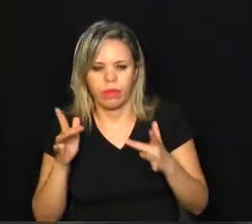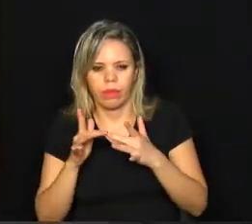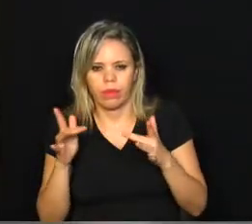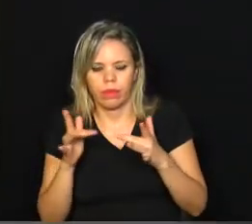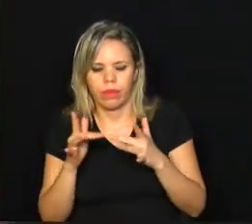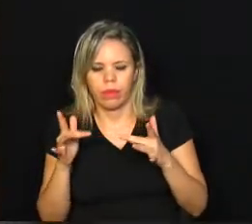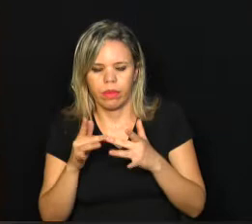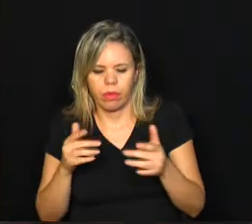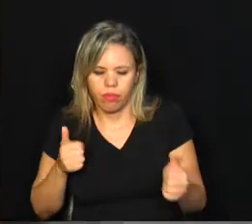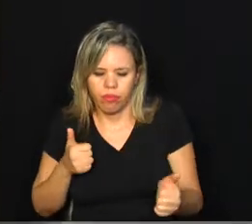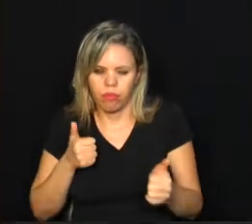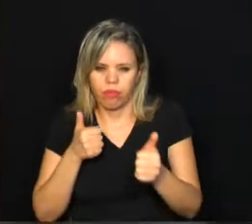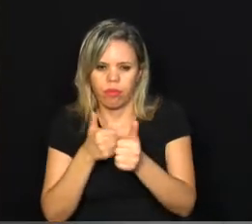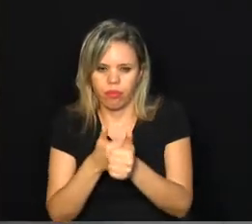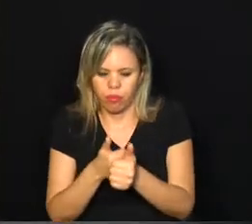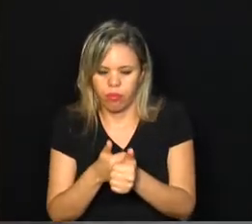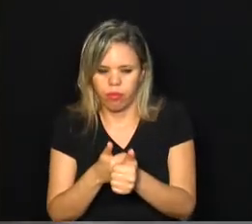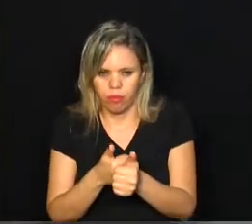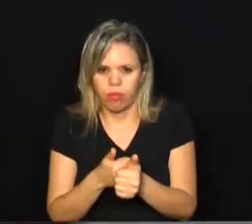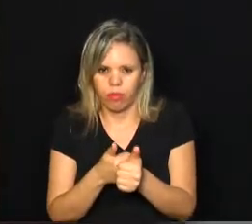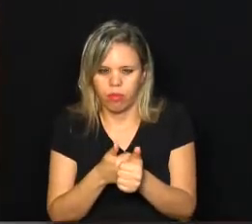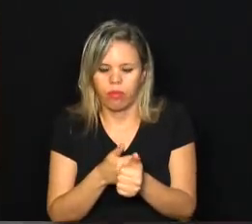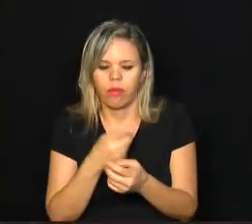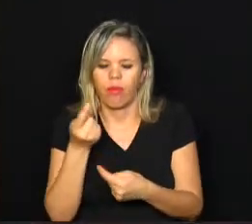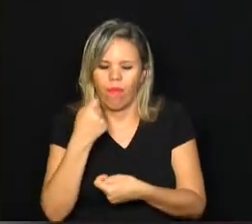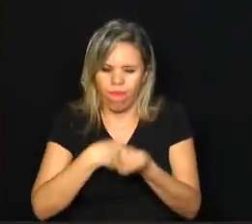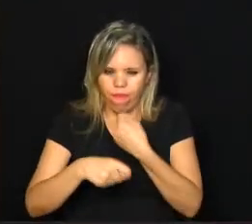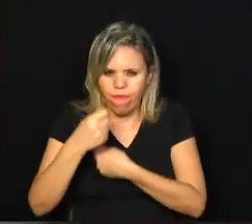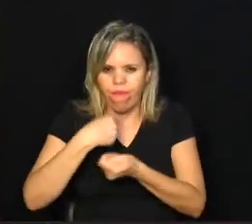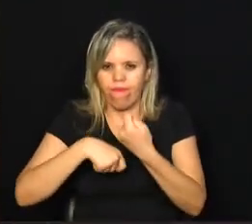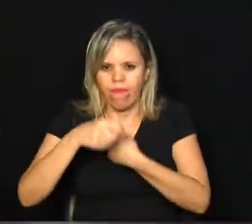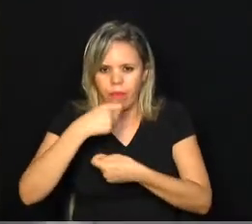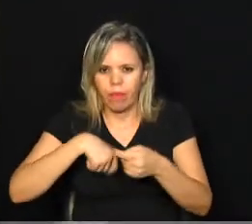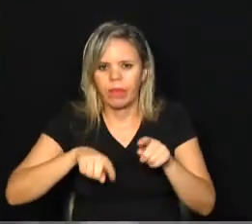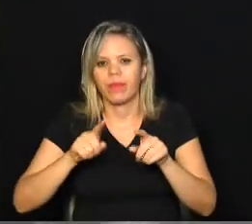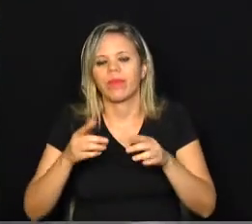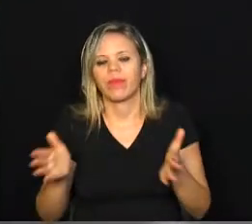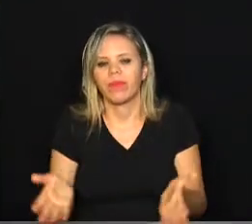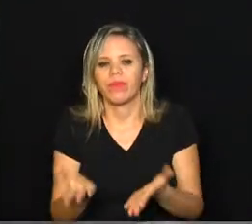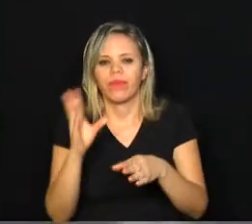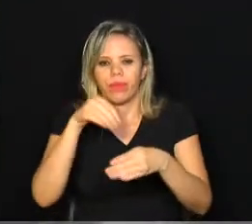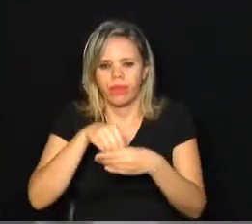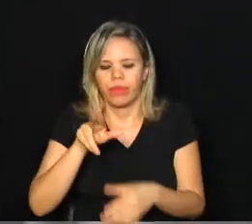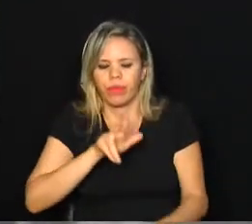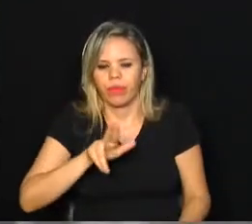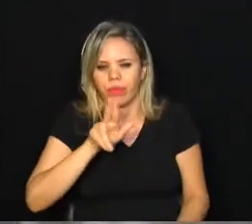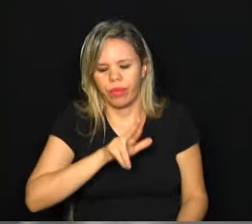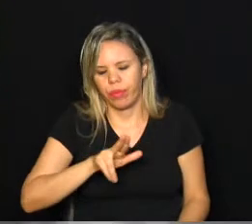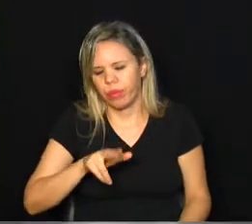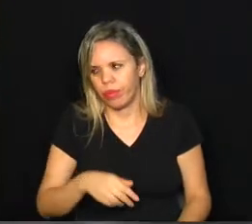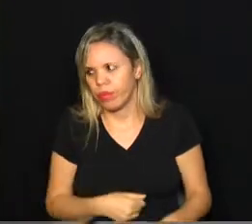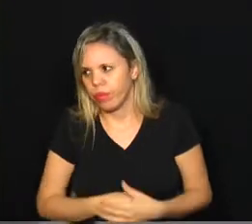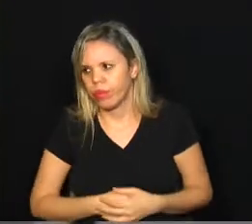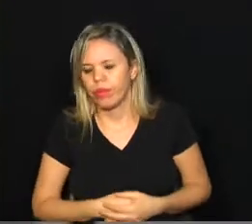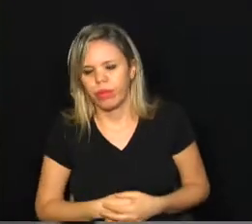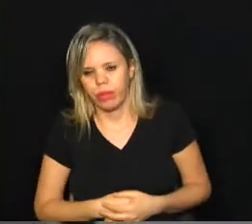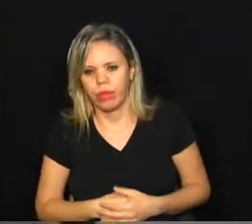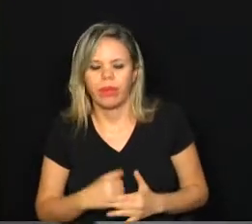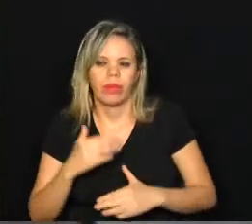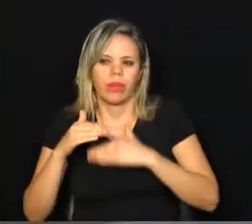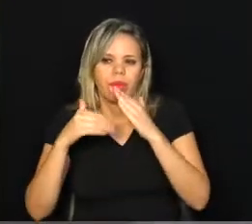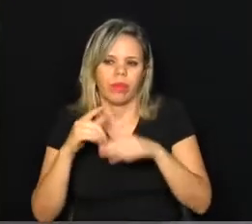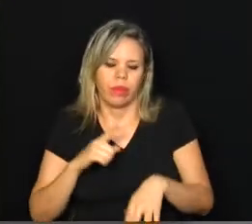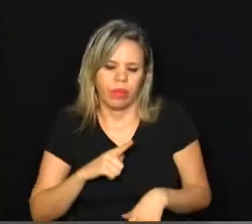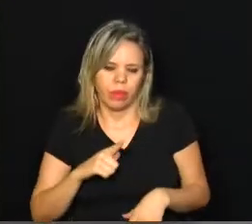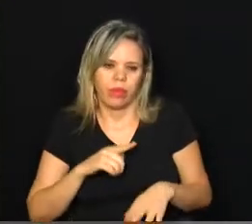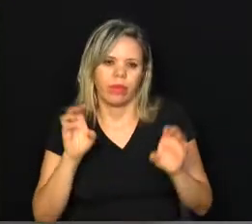a proximidade, o que a gente chama de networking, entendeu? Então, isso é que se promove dentro da universidade. Então, foi isso que a gente desenvolve. A gente tem